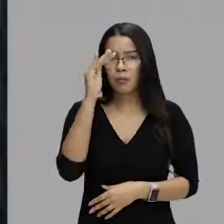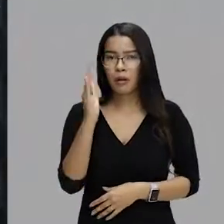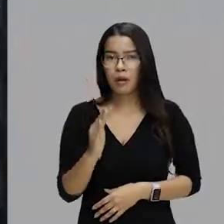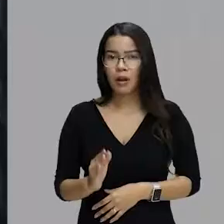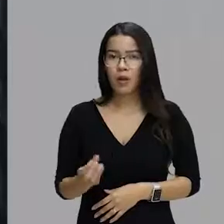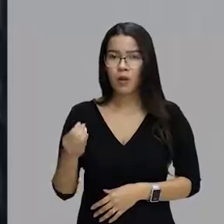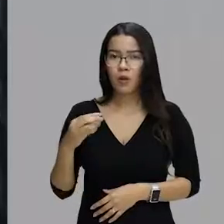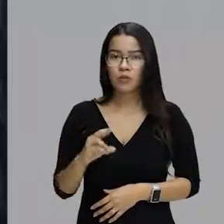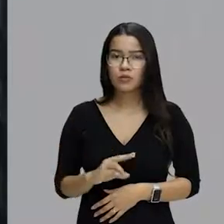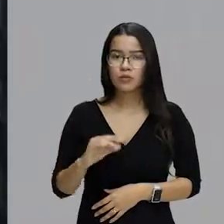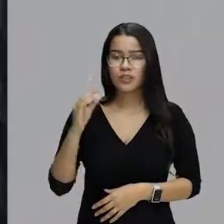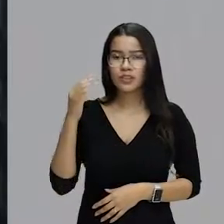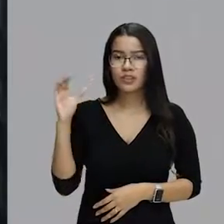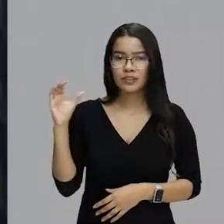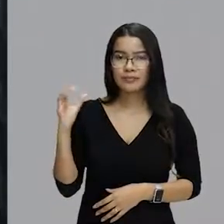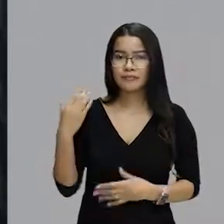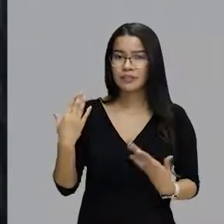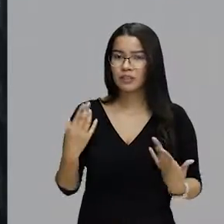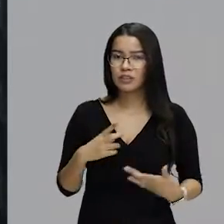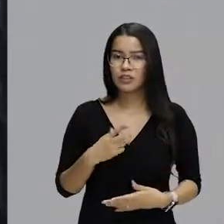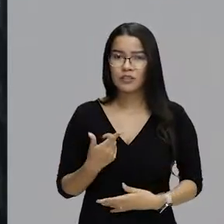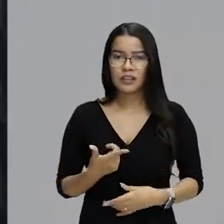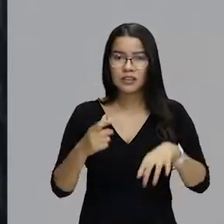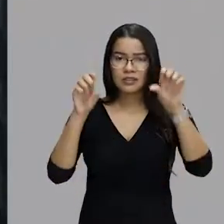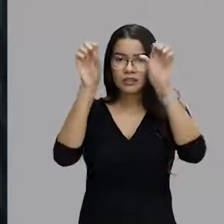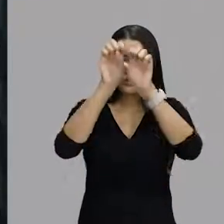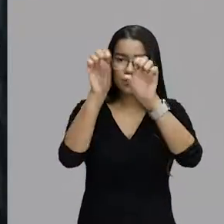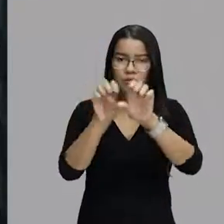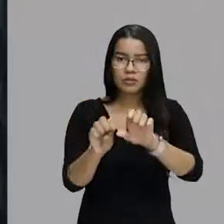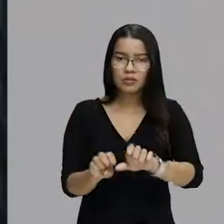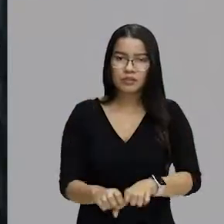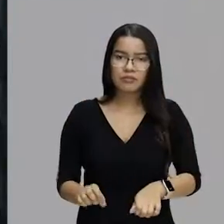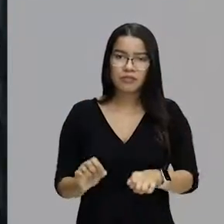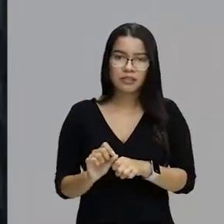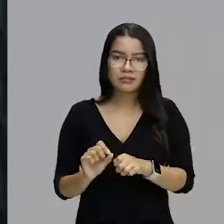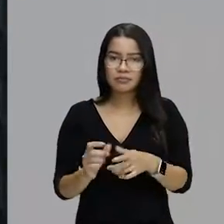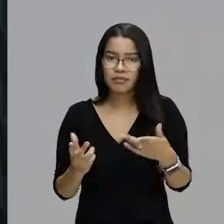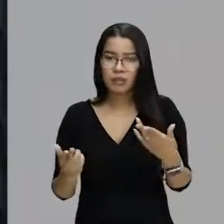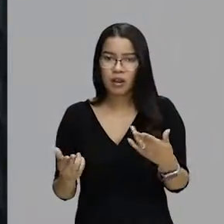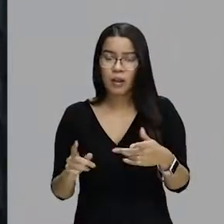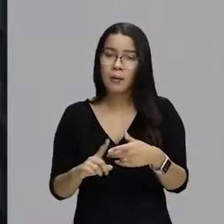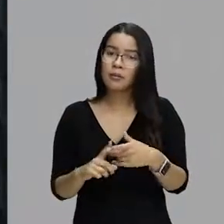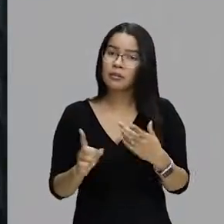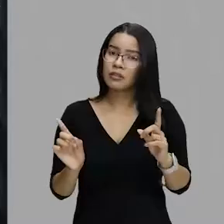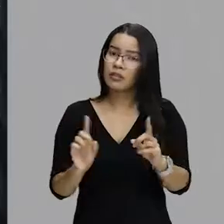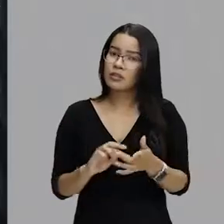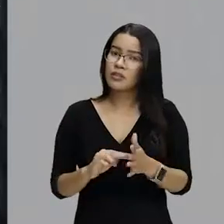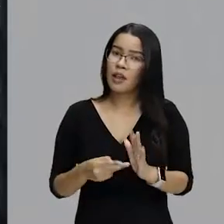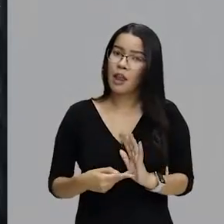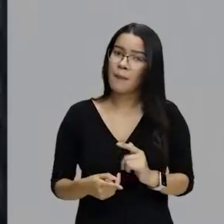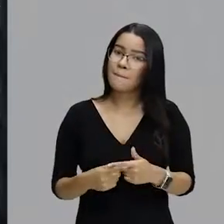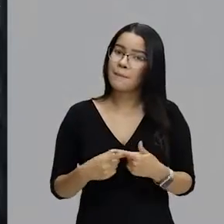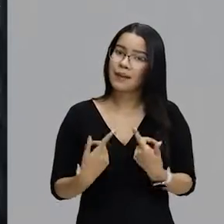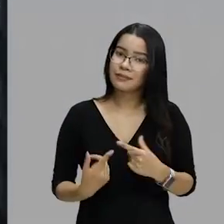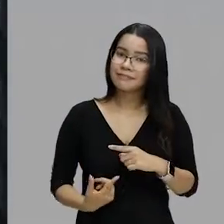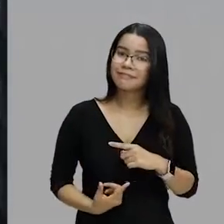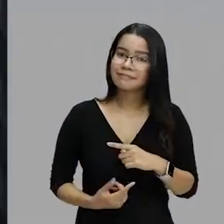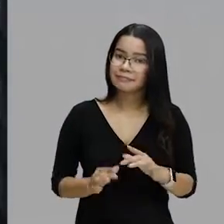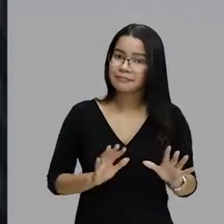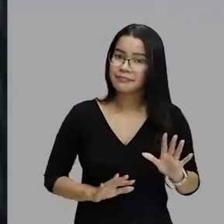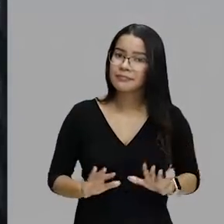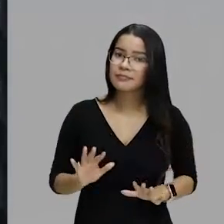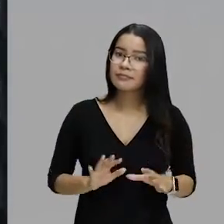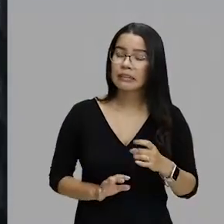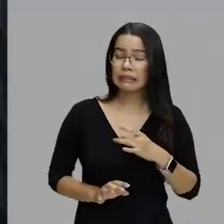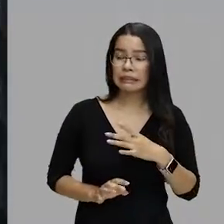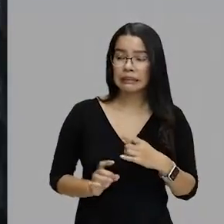fazer um processo revolucionário semelhante a desse de Cuba. Não significa dizer isso. Agora, que houve o receio, isso de fato houve. Que houve um certo